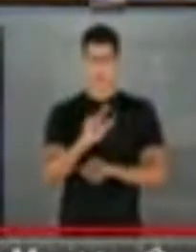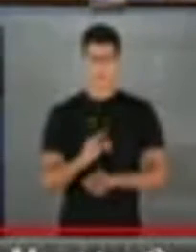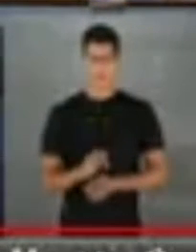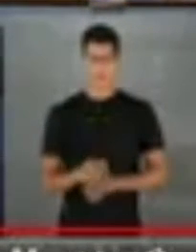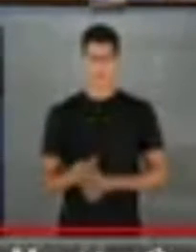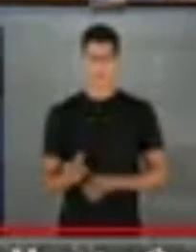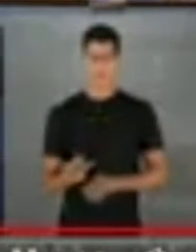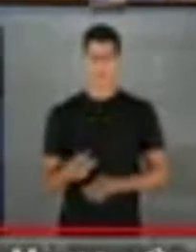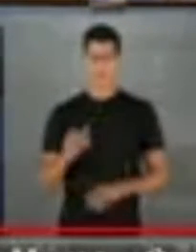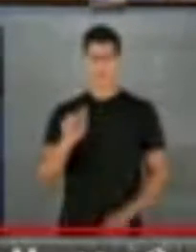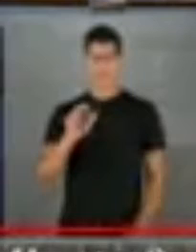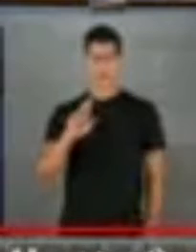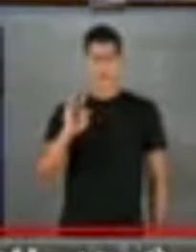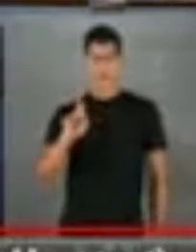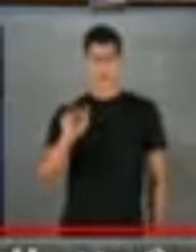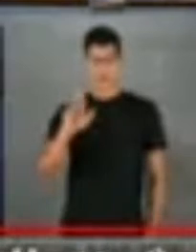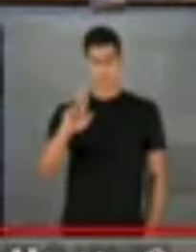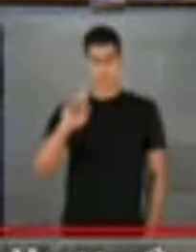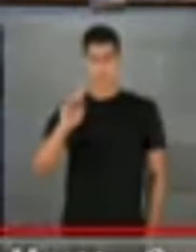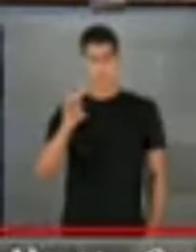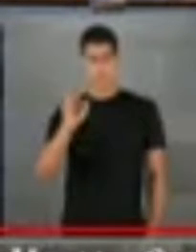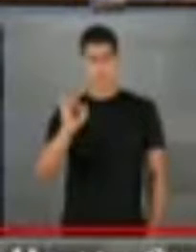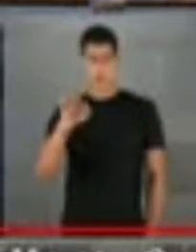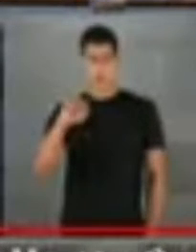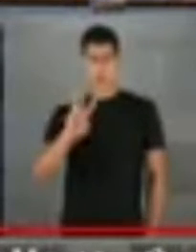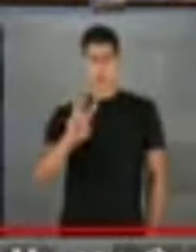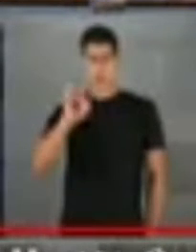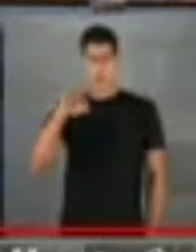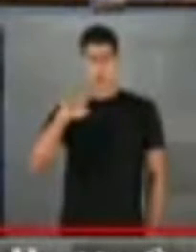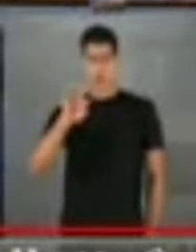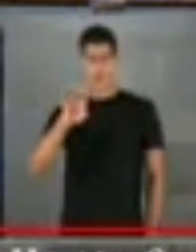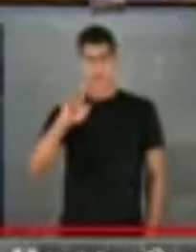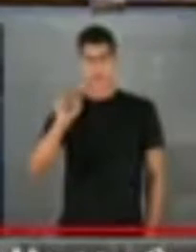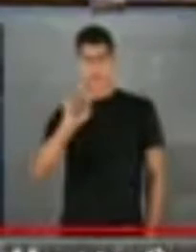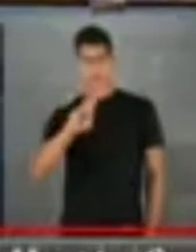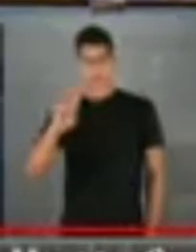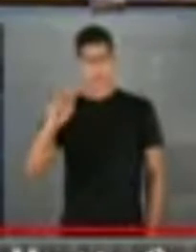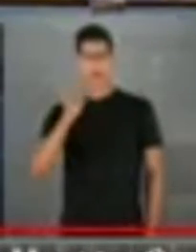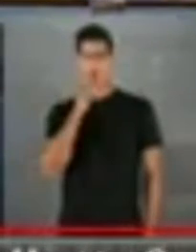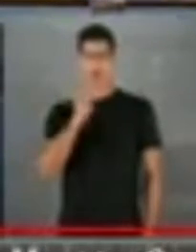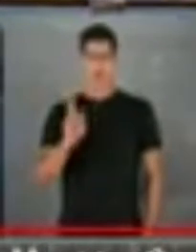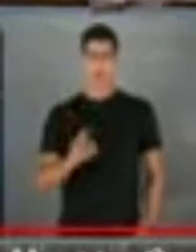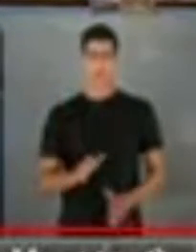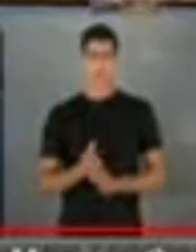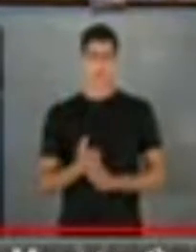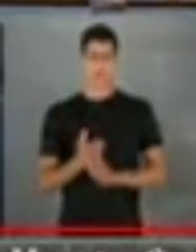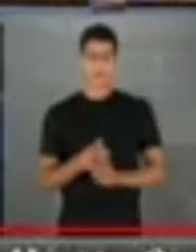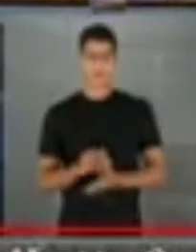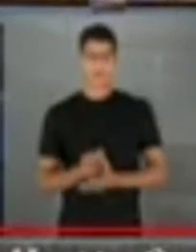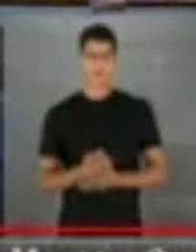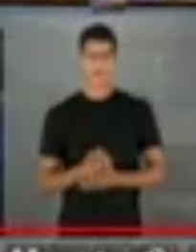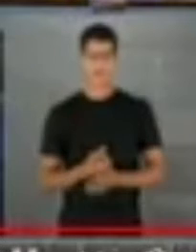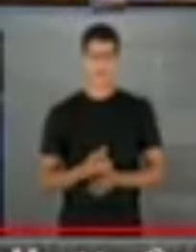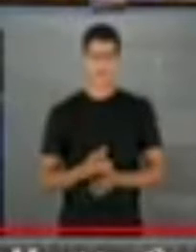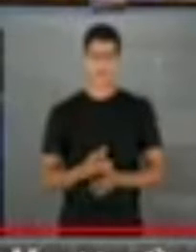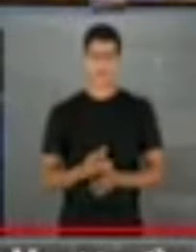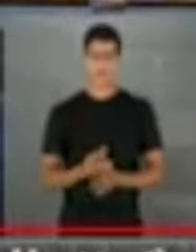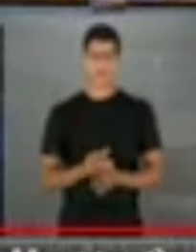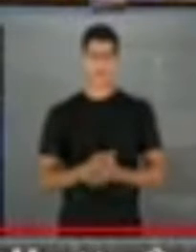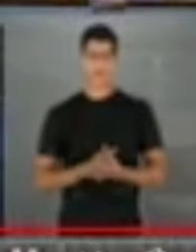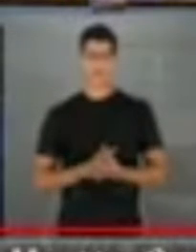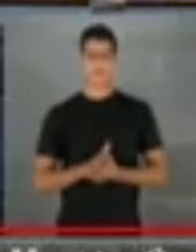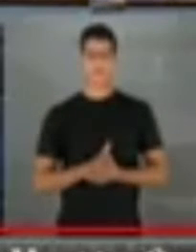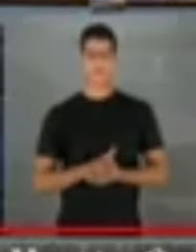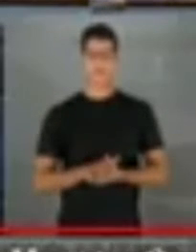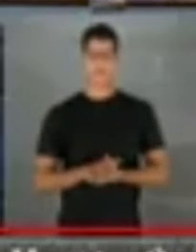Não, do Arthur Weintraub, não. Não, foi a Luana. A Luana já, ele votou contra. Tá. Não. Com o voto contra